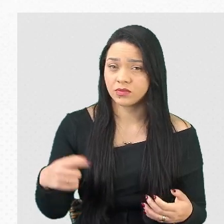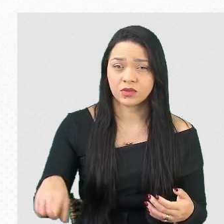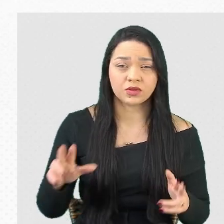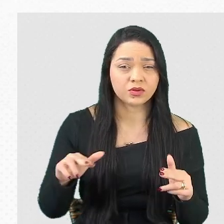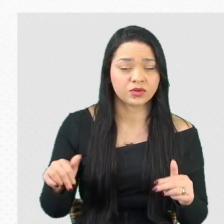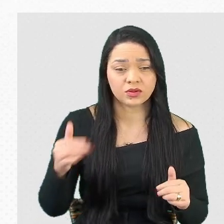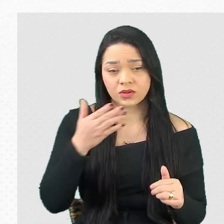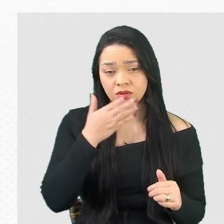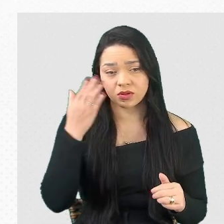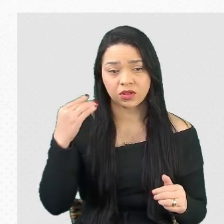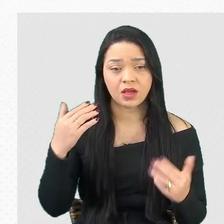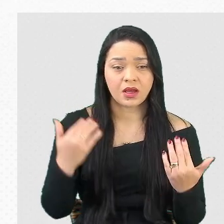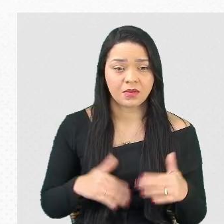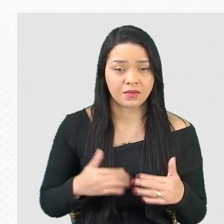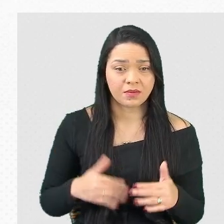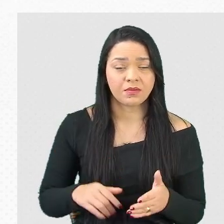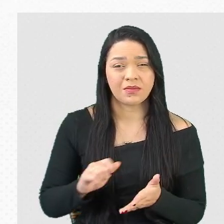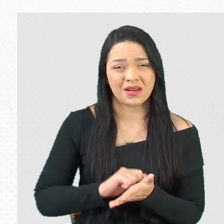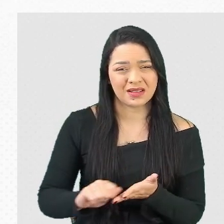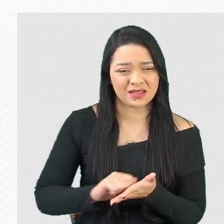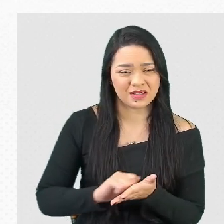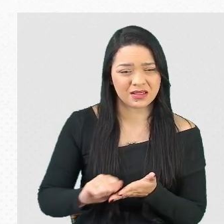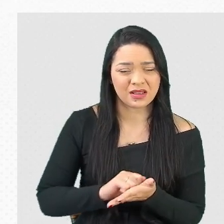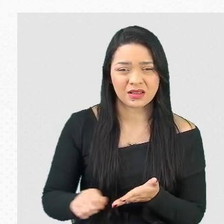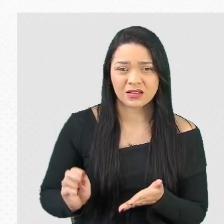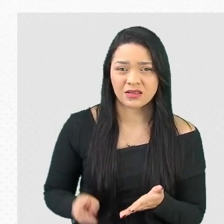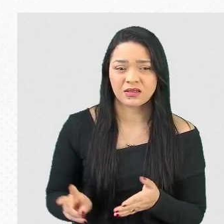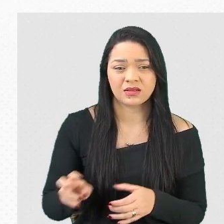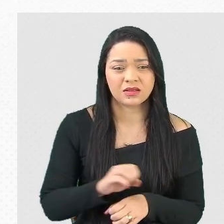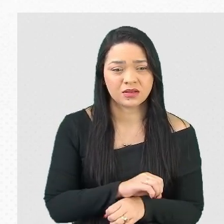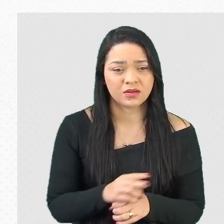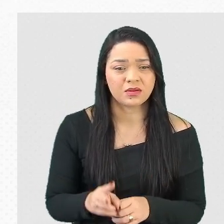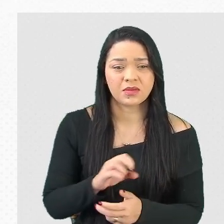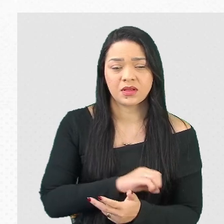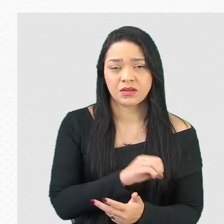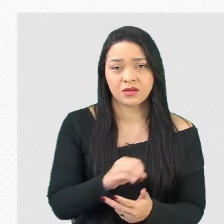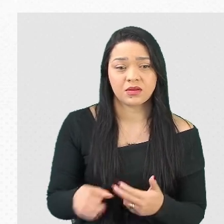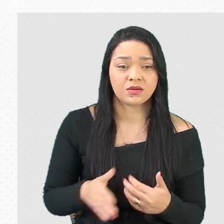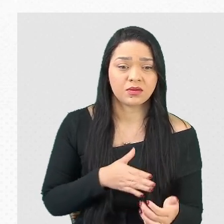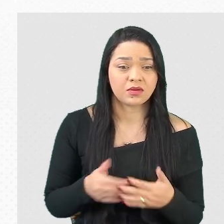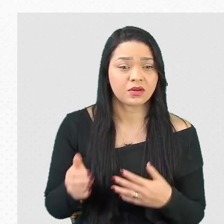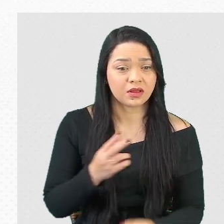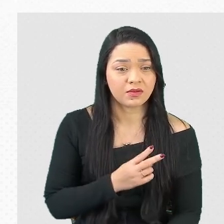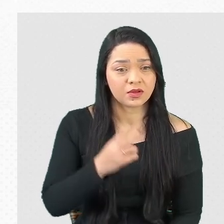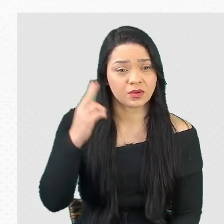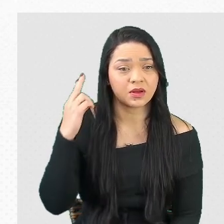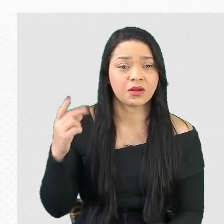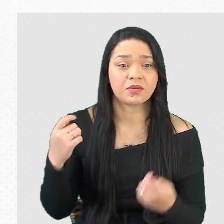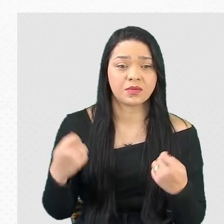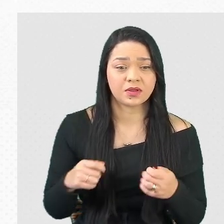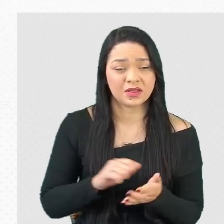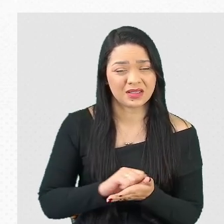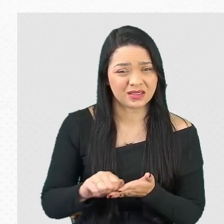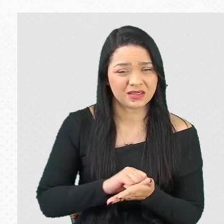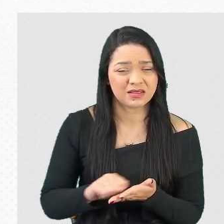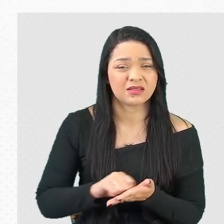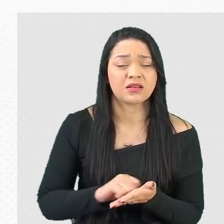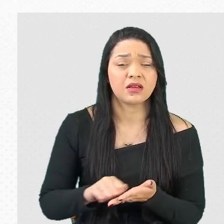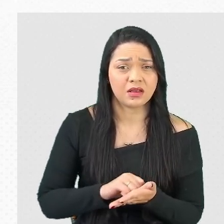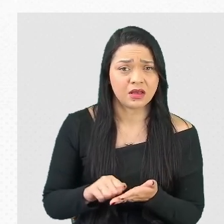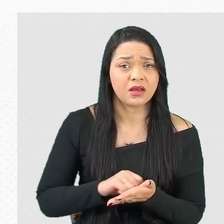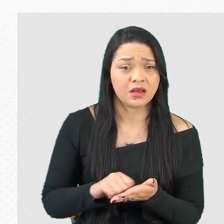a prova é feita para riscar. Sua prova do UEMA, sua prova do Enem, sua prova de qualquer vestibular, você tem que riscar aquele caderno de